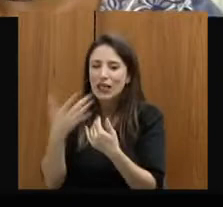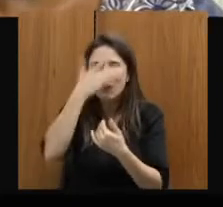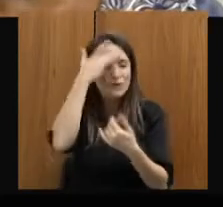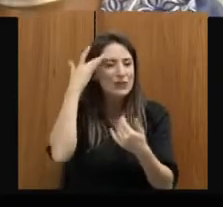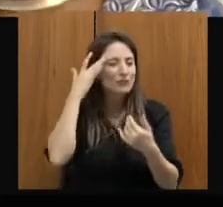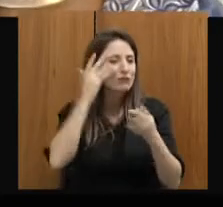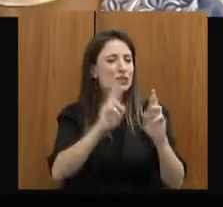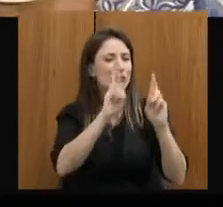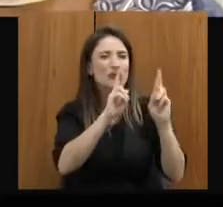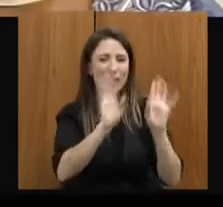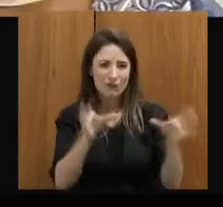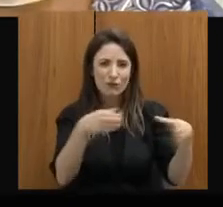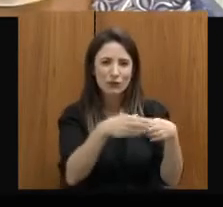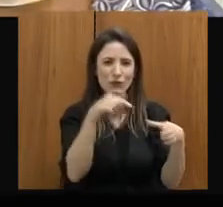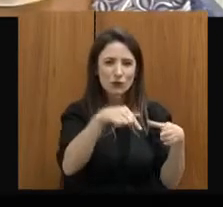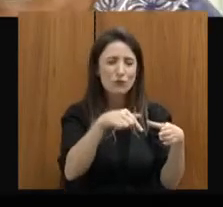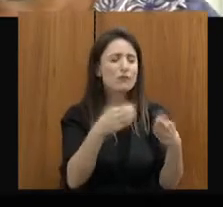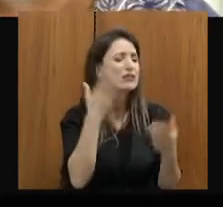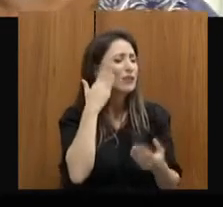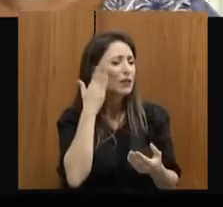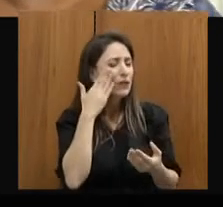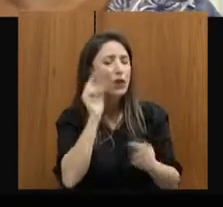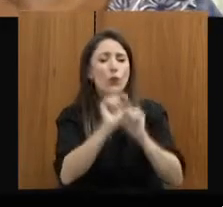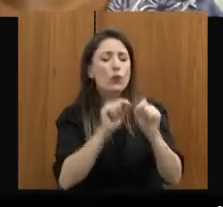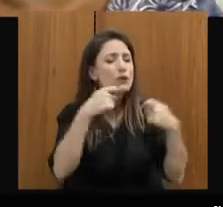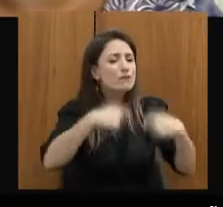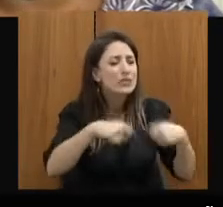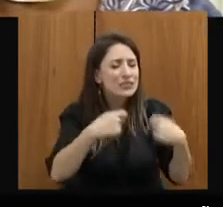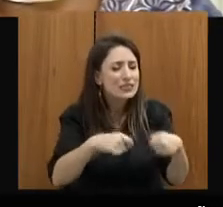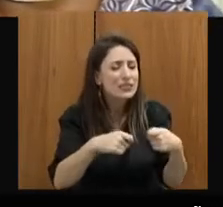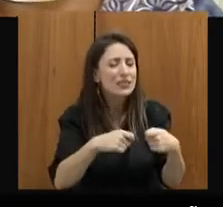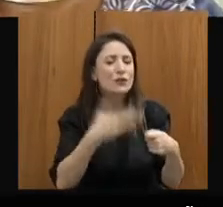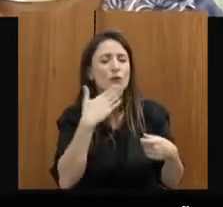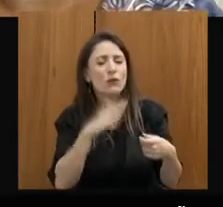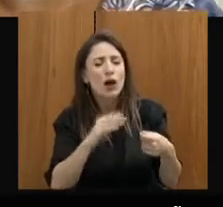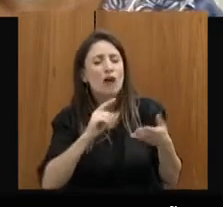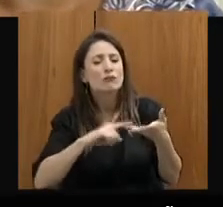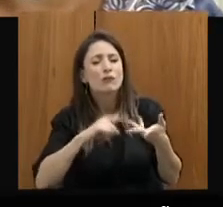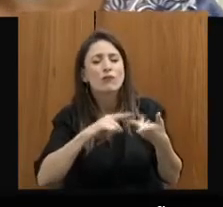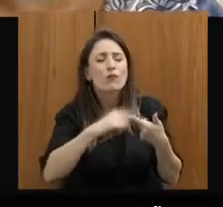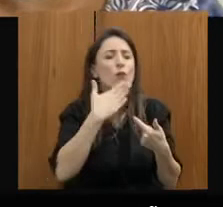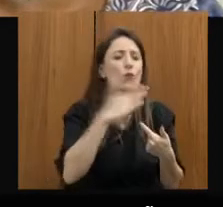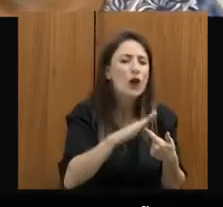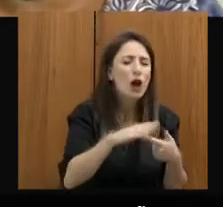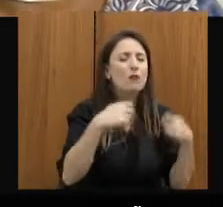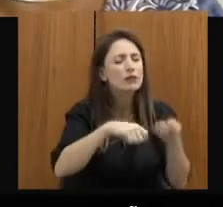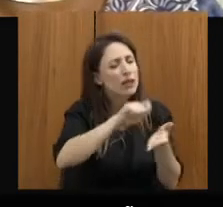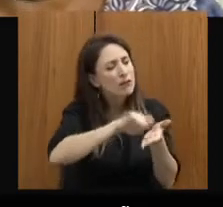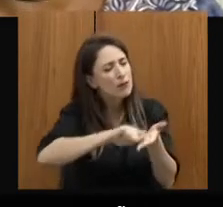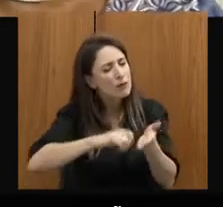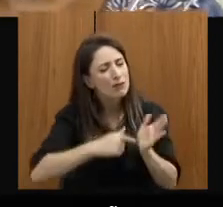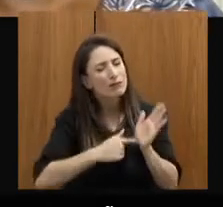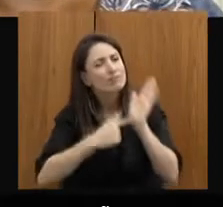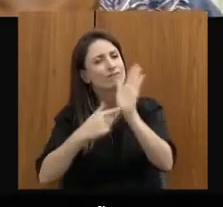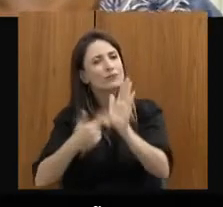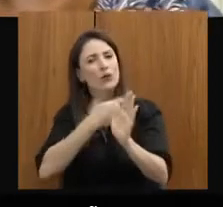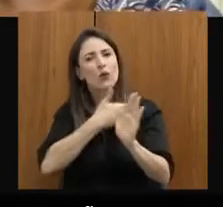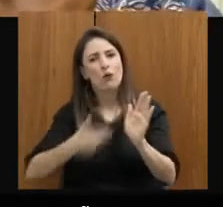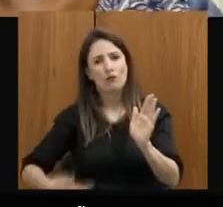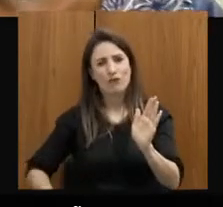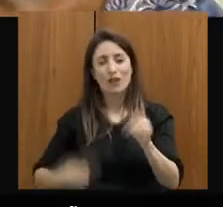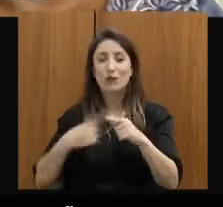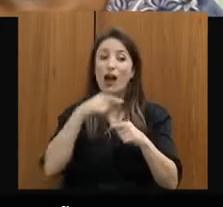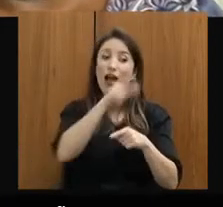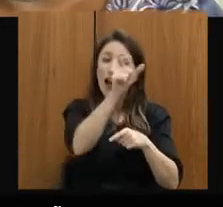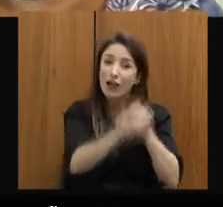principais demandas que elas tinham para o governo enquanto sujeitas e sujeitos de políticas públicas E aí o